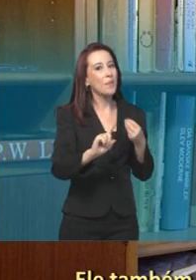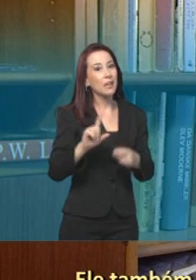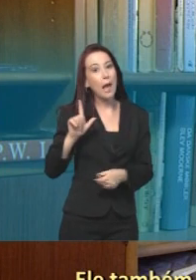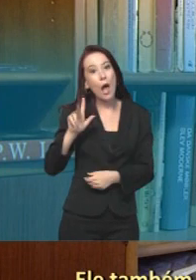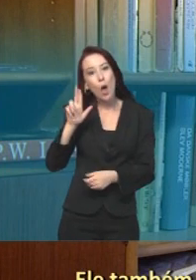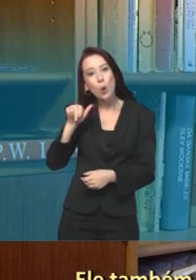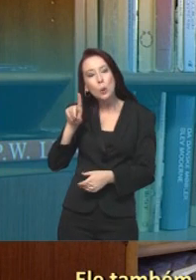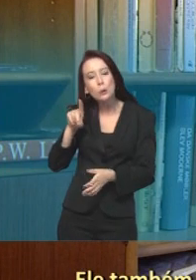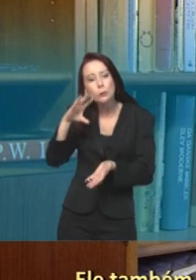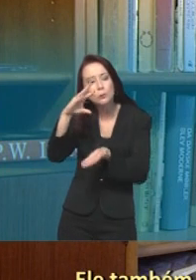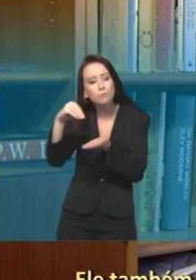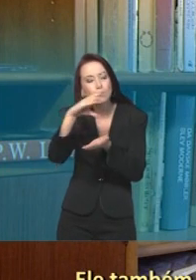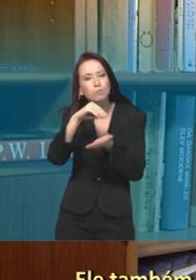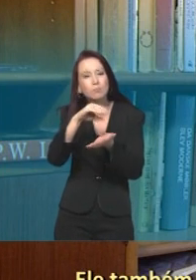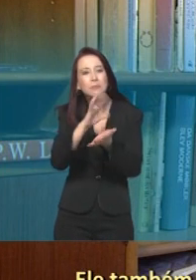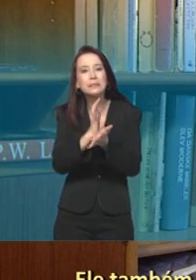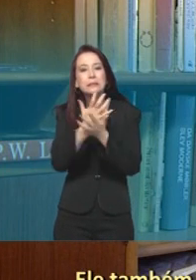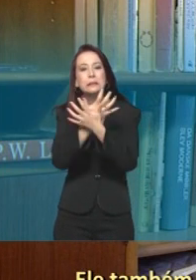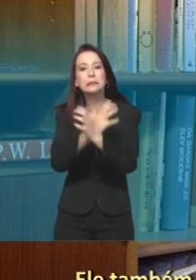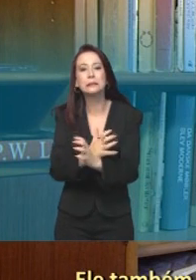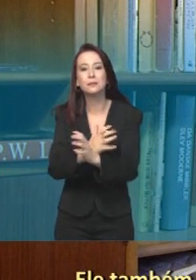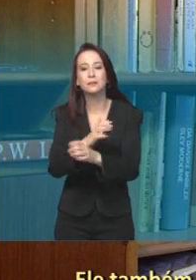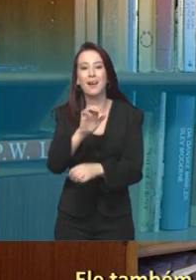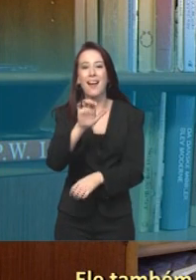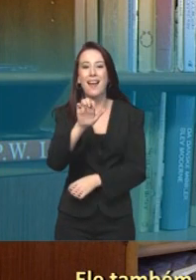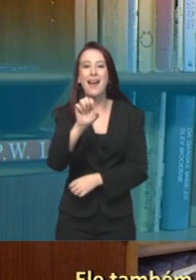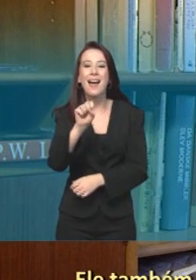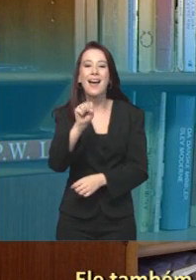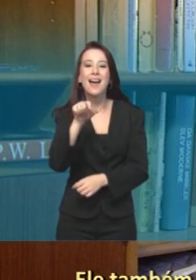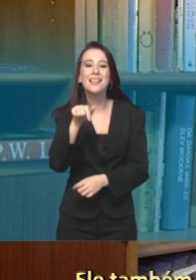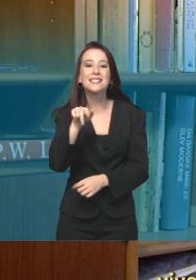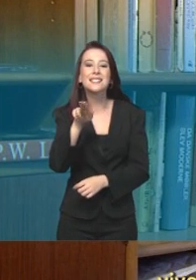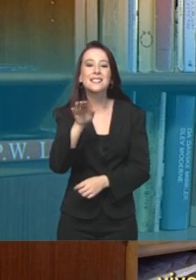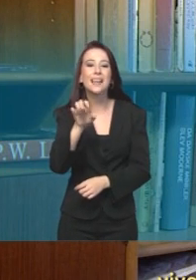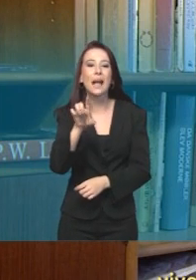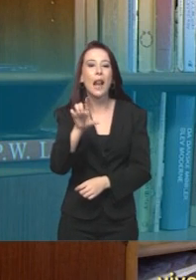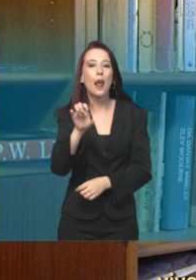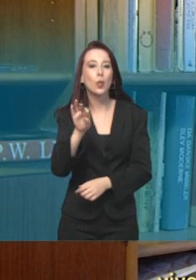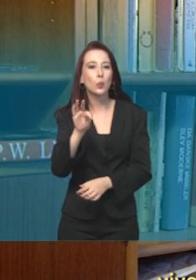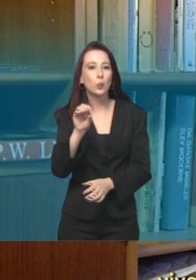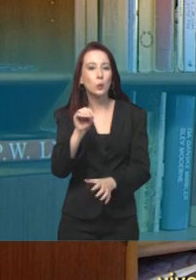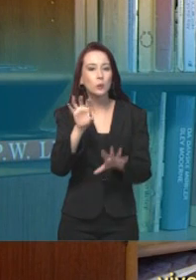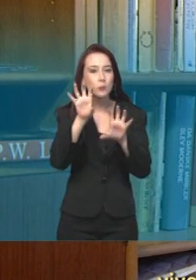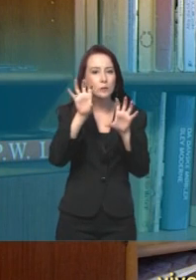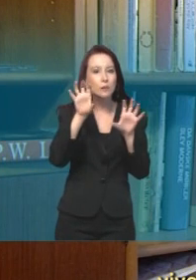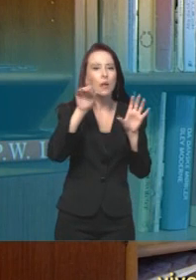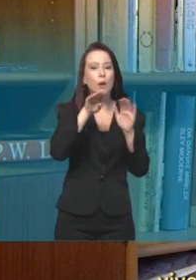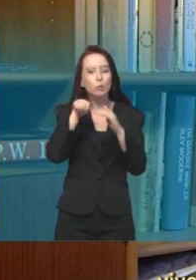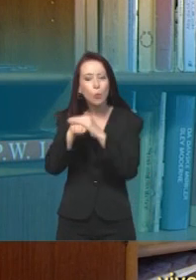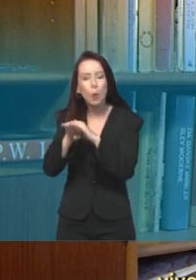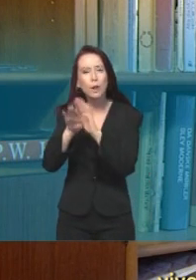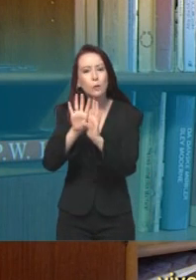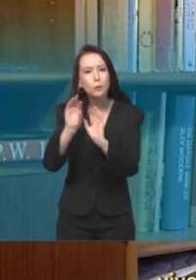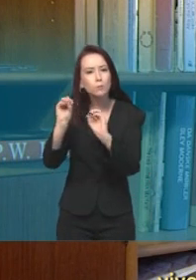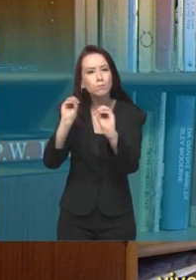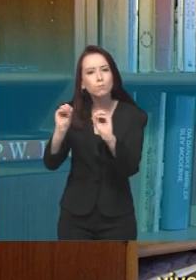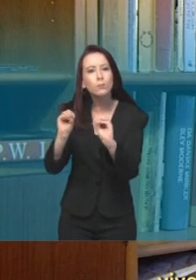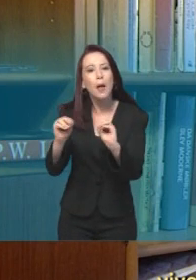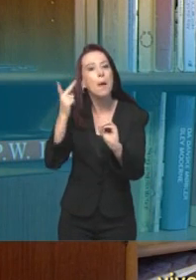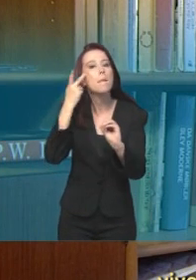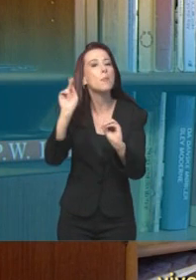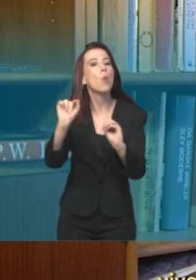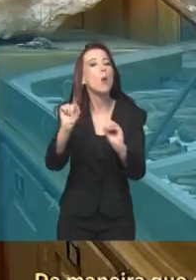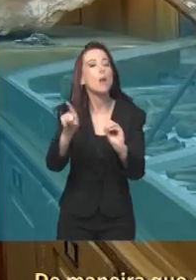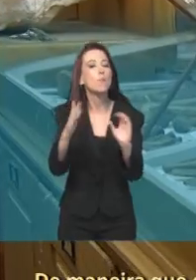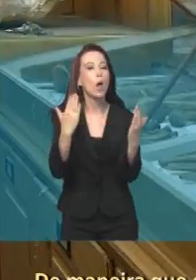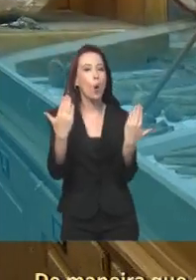fez toda uma coleção de esqueletos de animais vivos na região para servir de